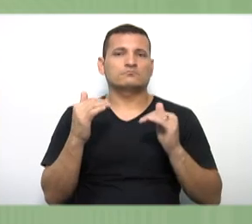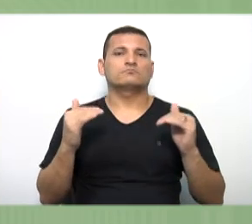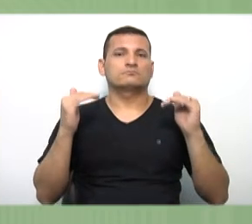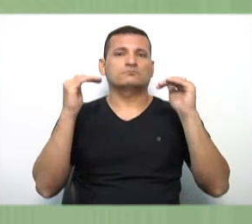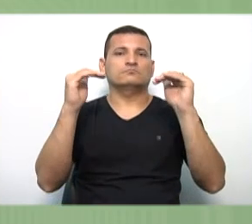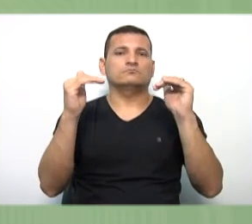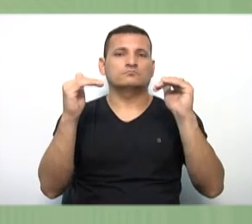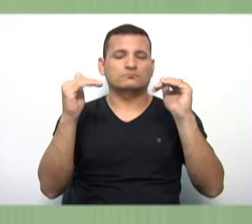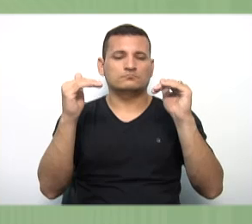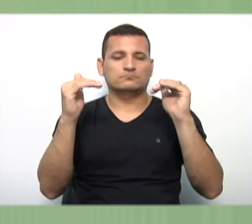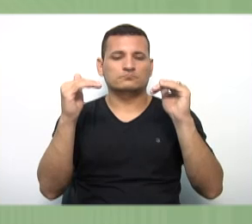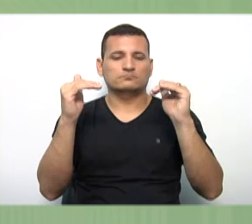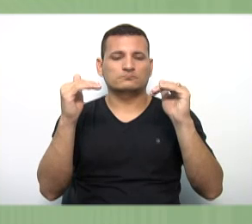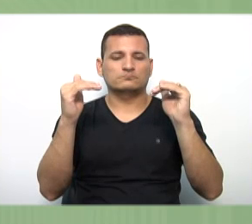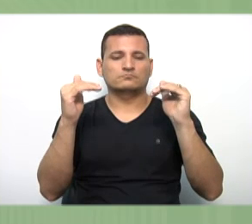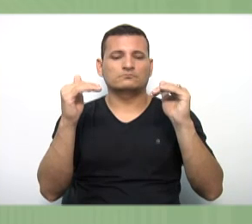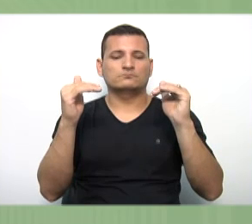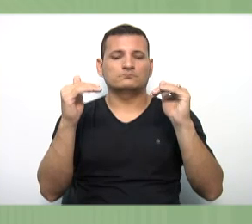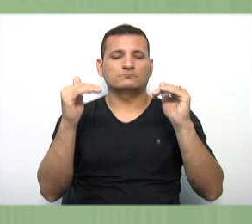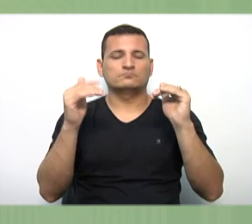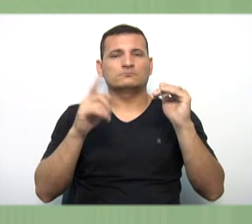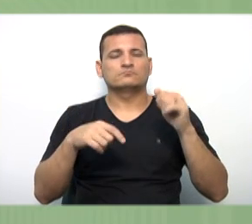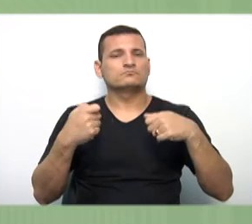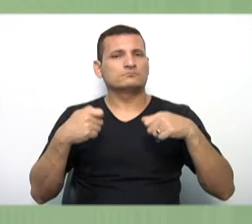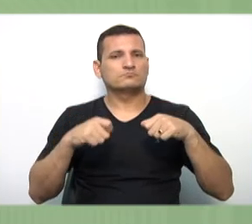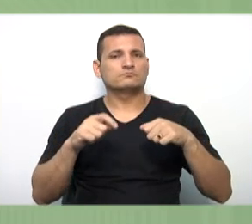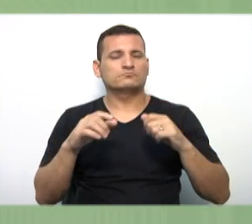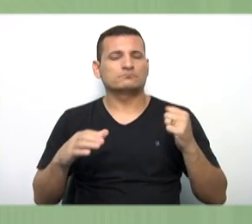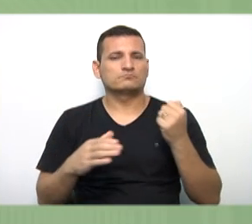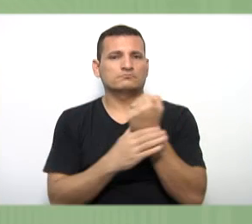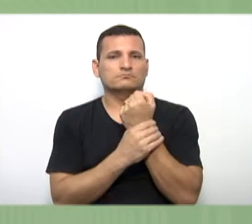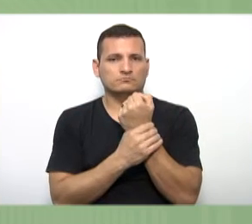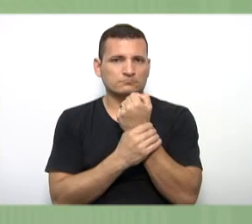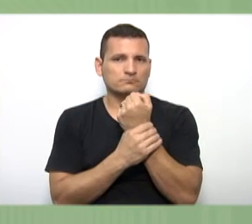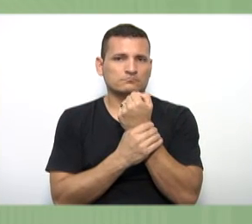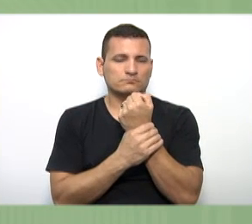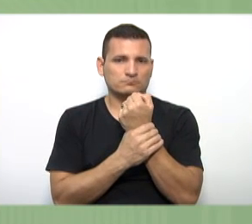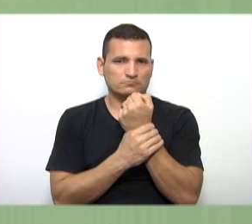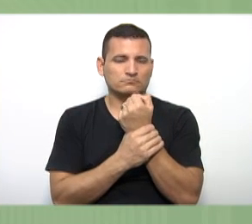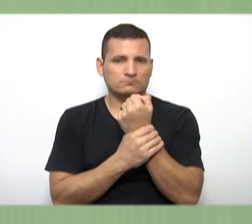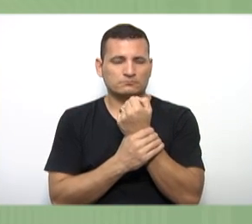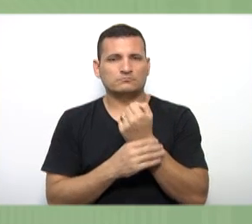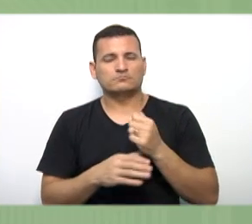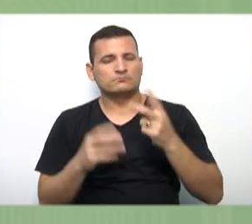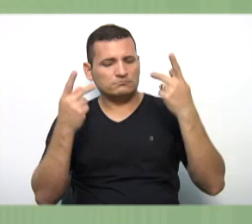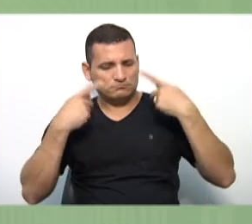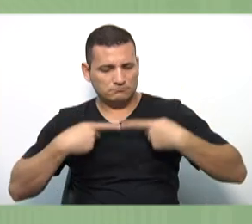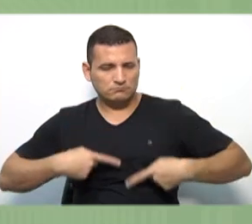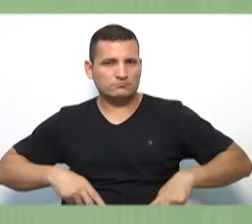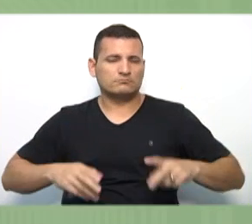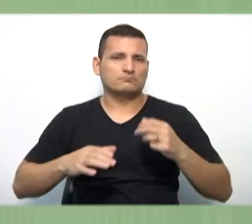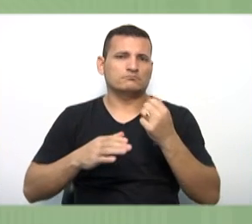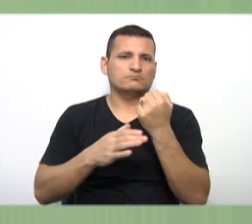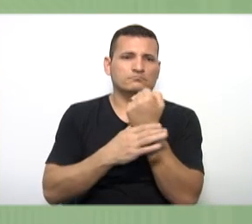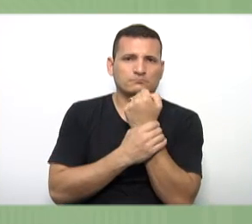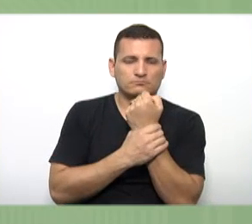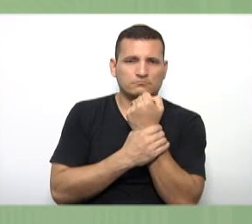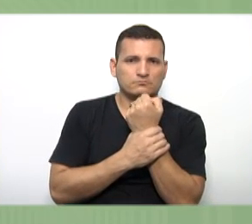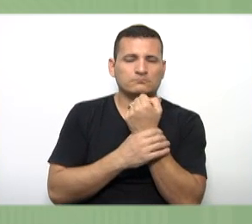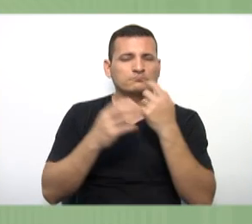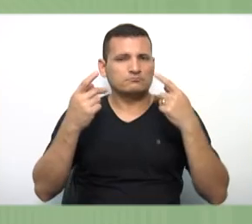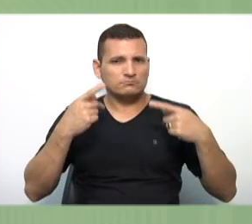status aí da pirâmide, que é a necessidade de segurança. Segurança do corpo,